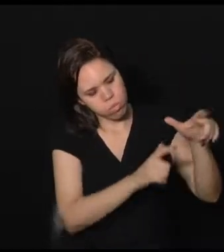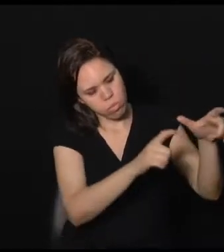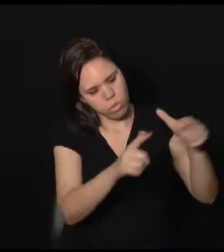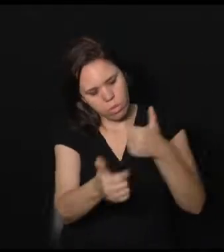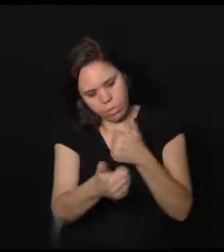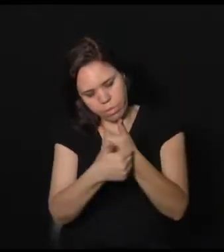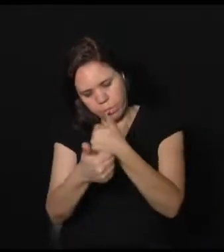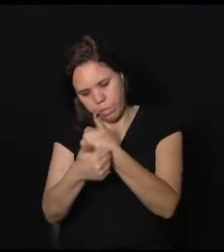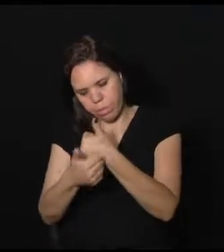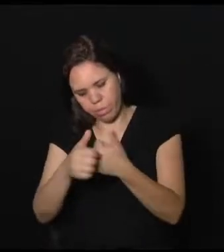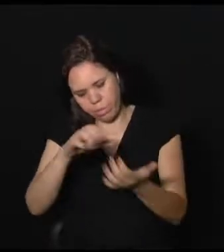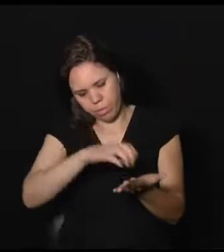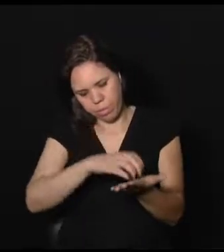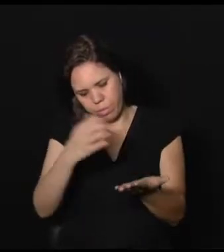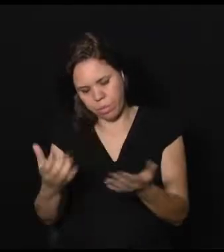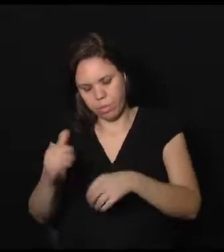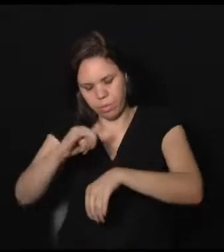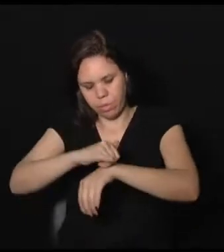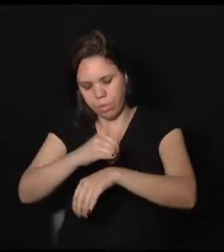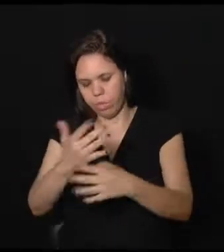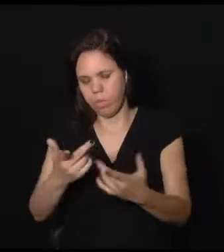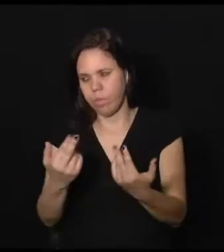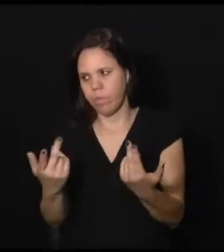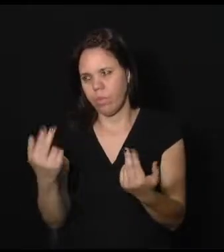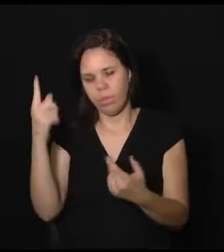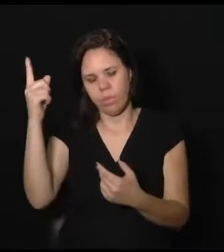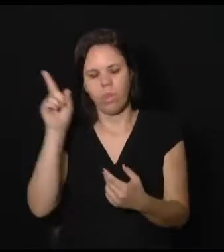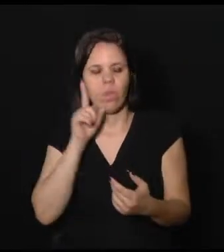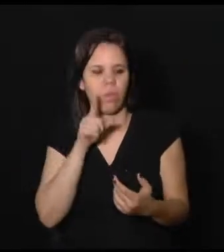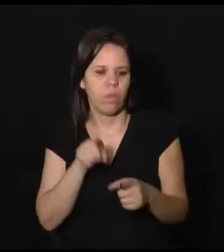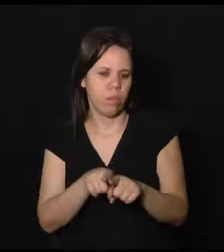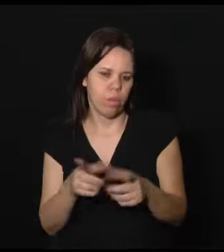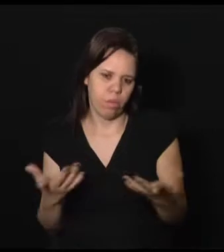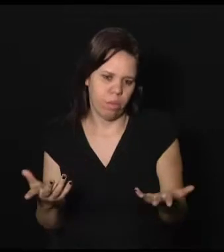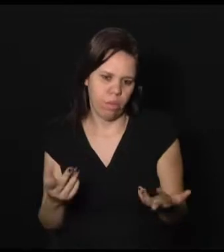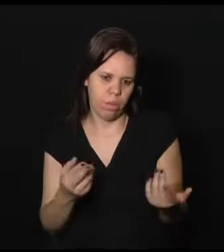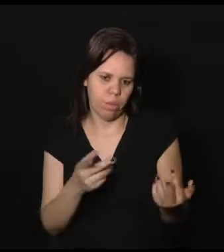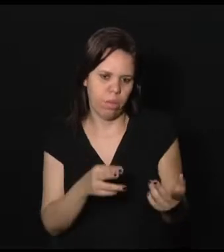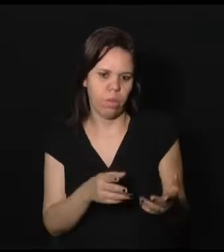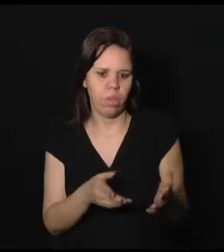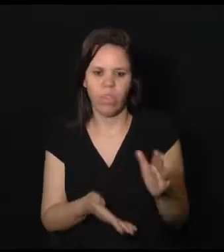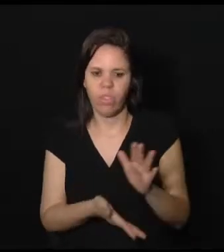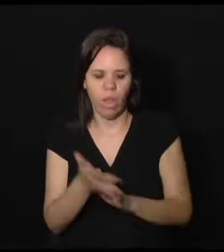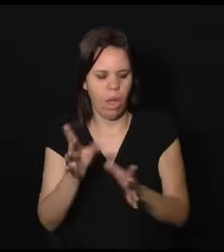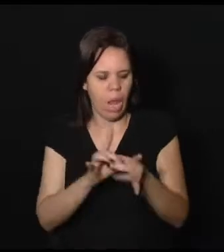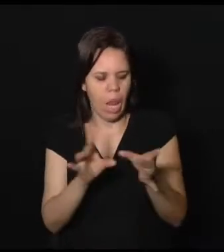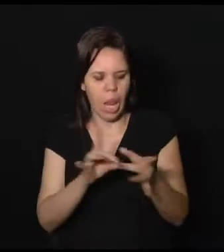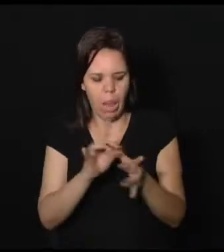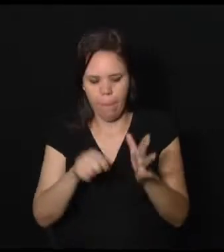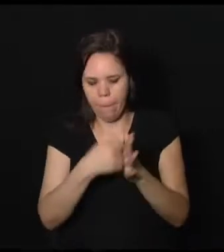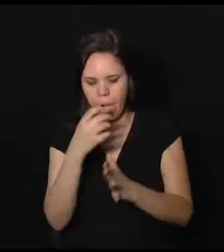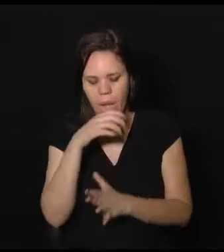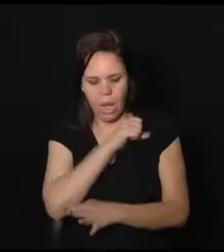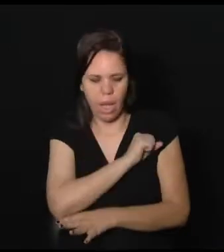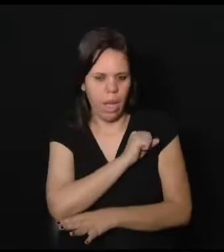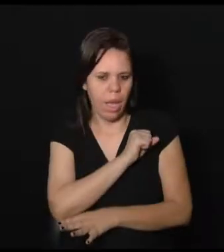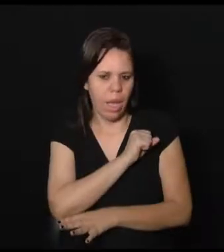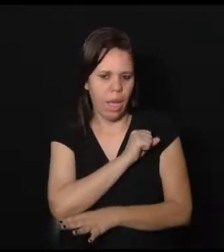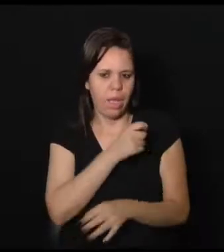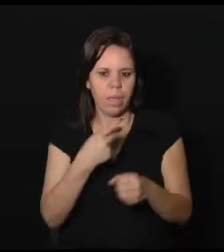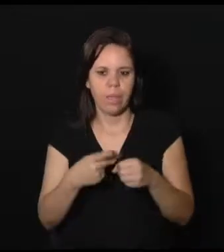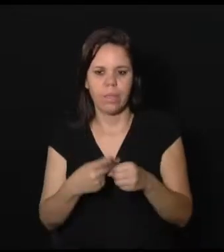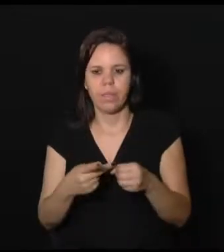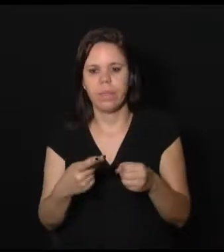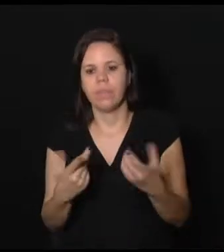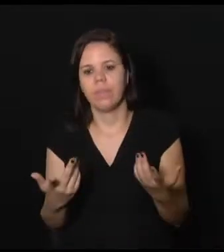próximas a aeroportos e portos, de maneira que há um escoamento rápido das mercadorias, né? Então não há isso de